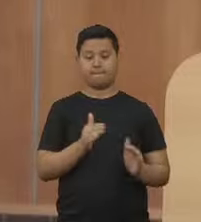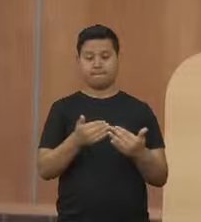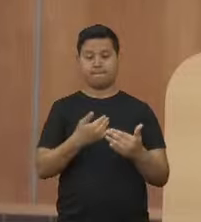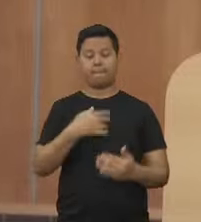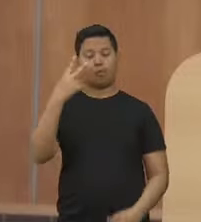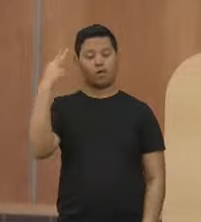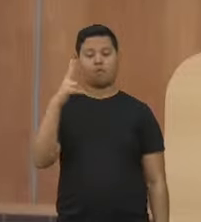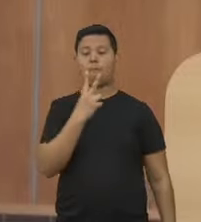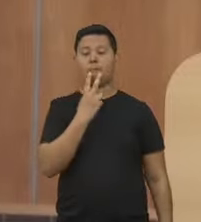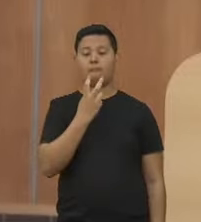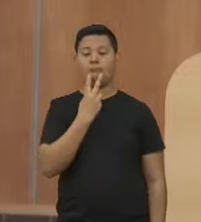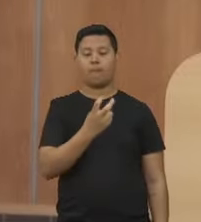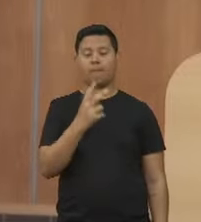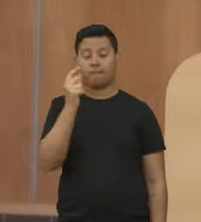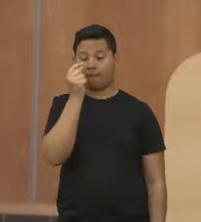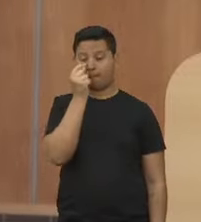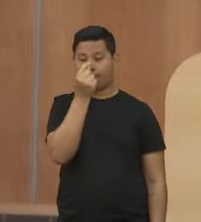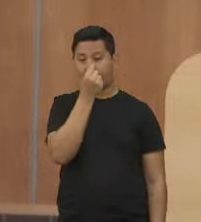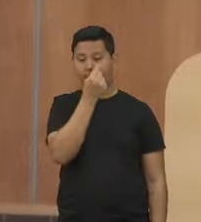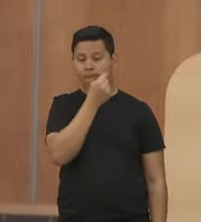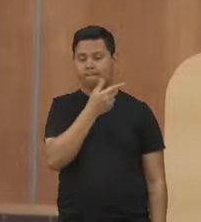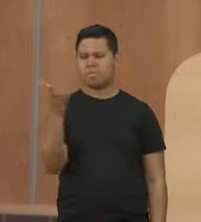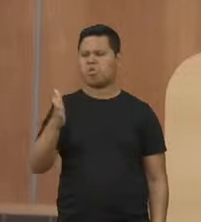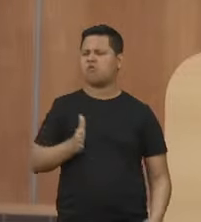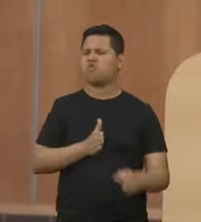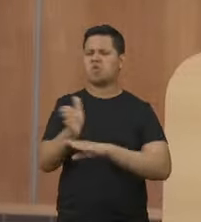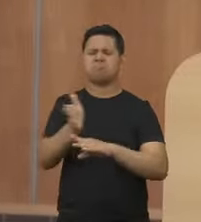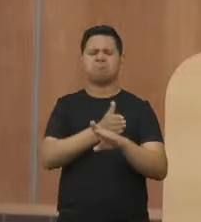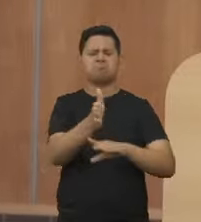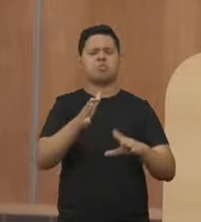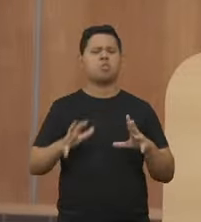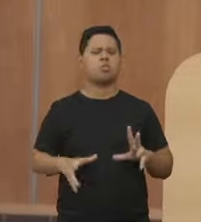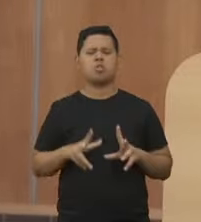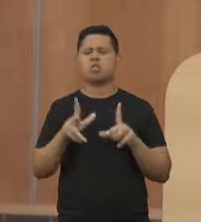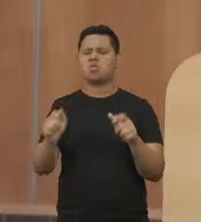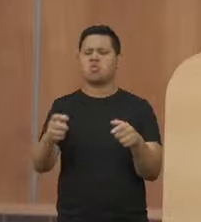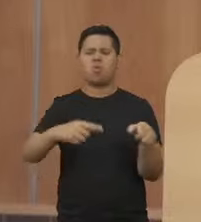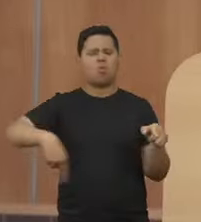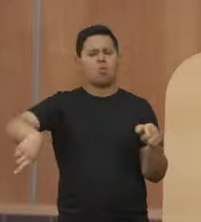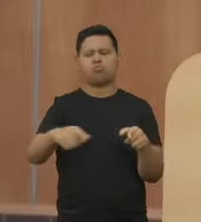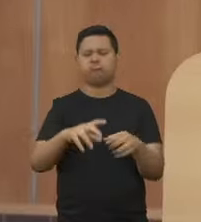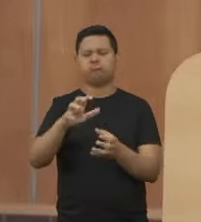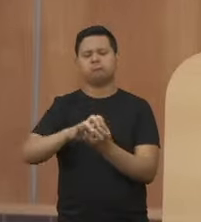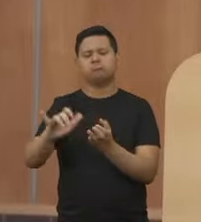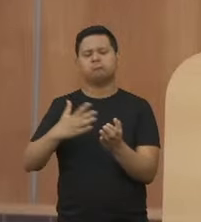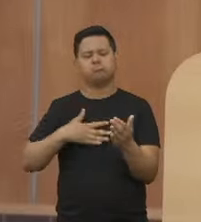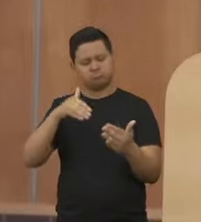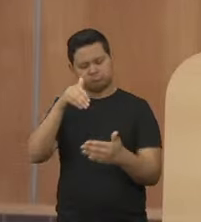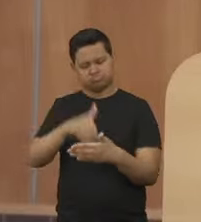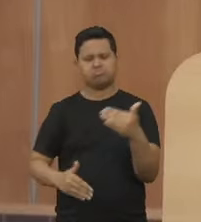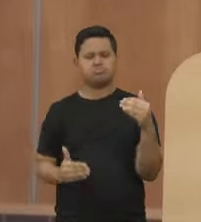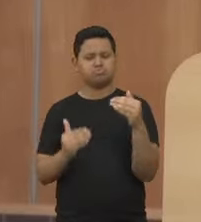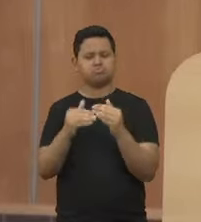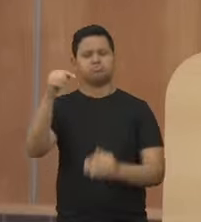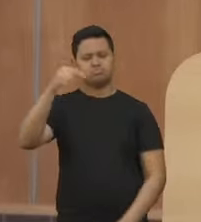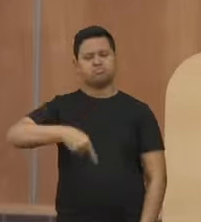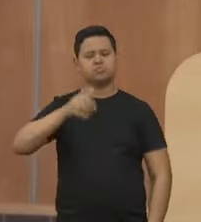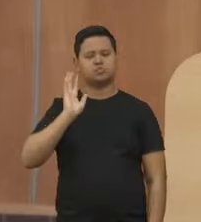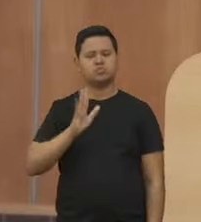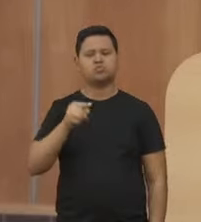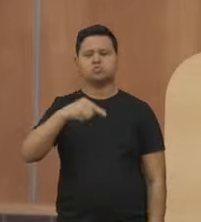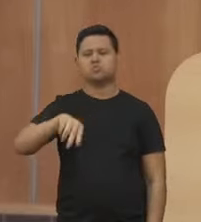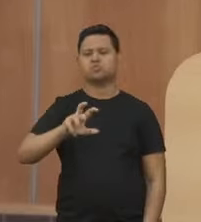vereador Valmir do Parque Minha Lua, mas ando para toda a cidade e conta com o meu voto favorável desde aqui de já,